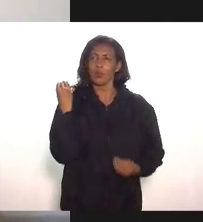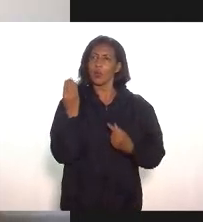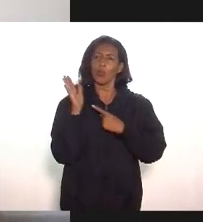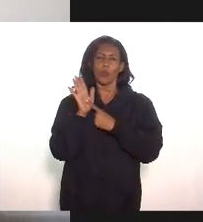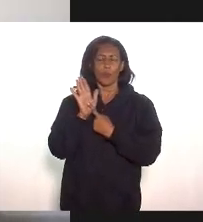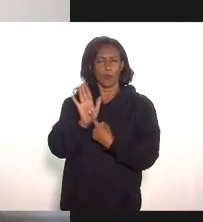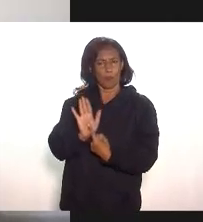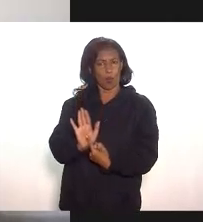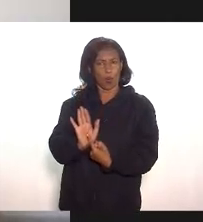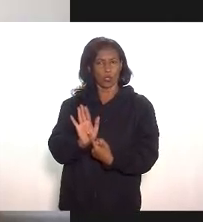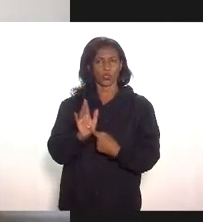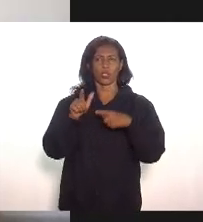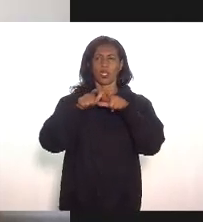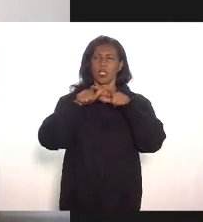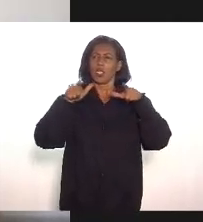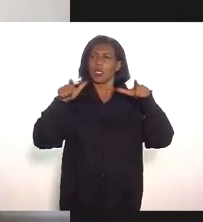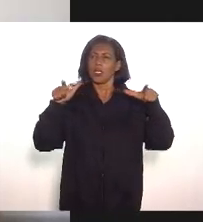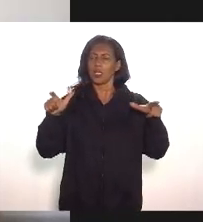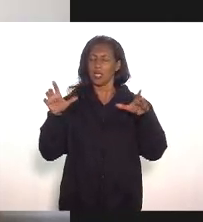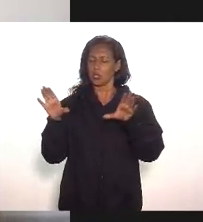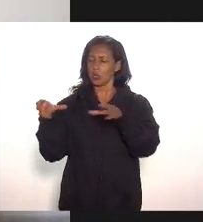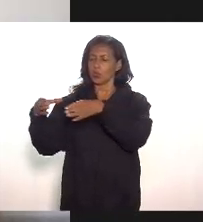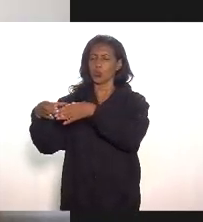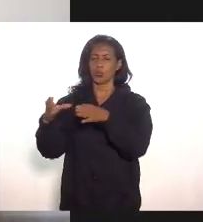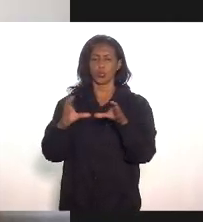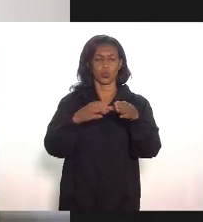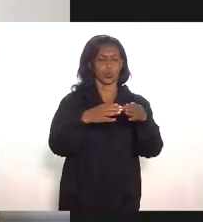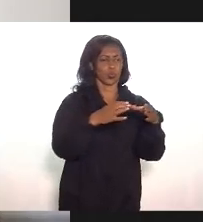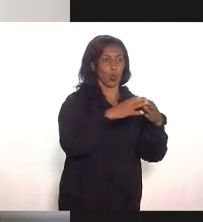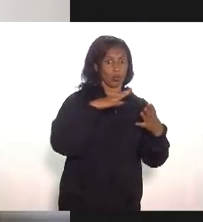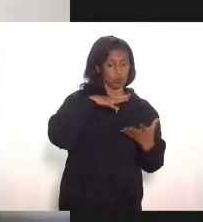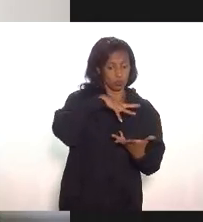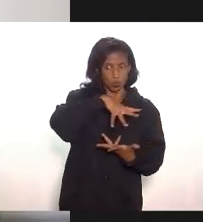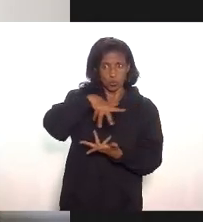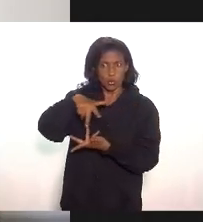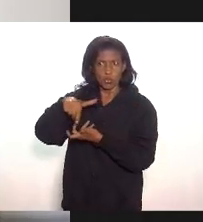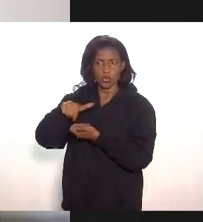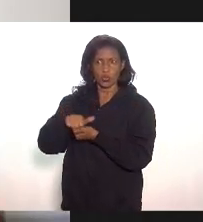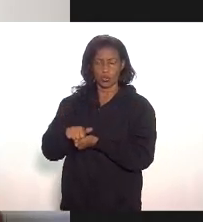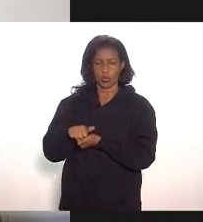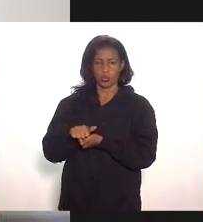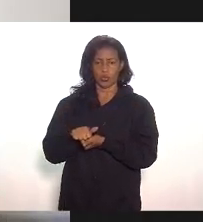mostra grandes comitês científicos internacionais,